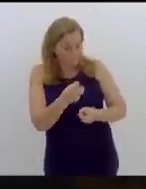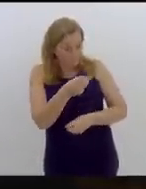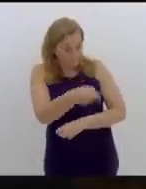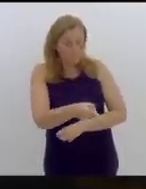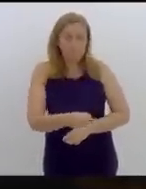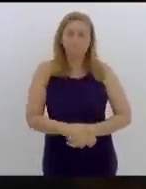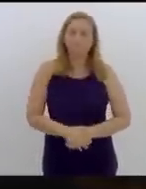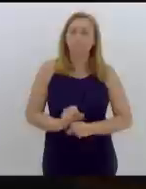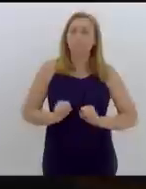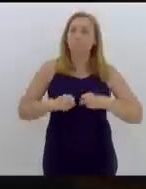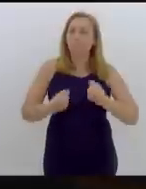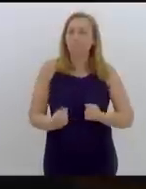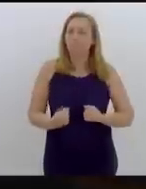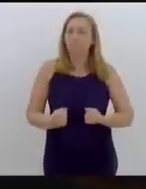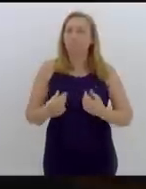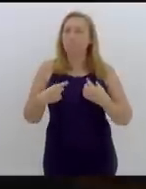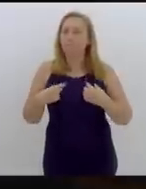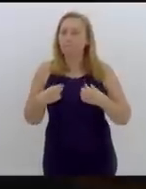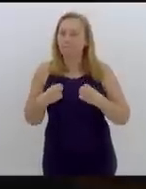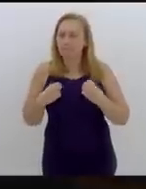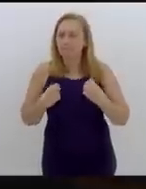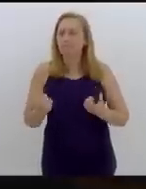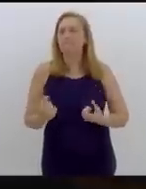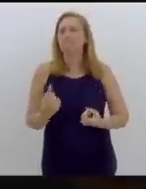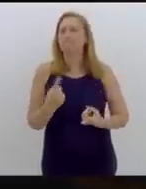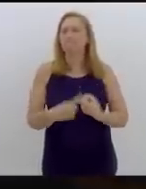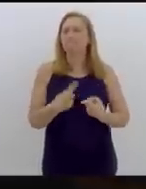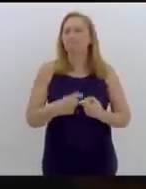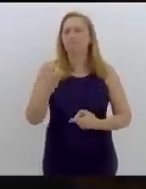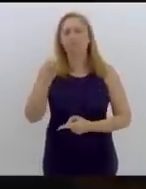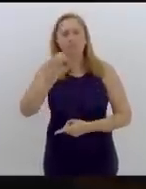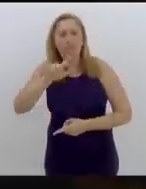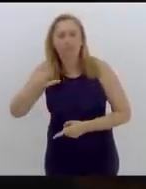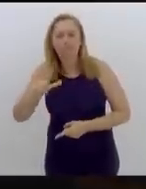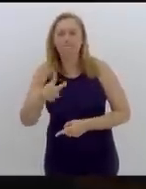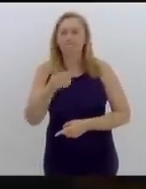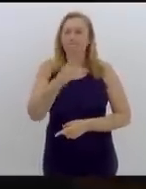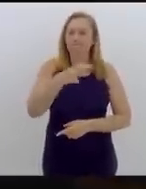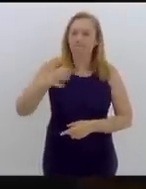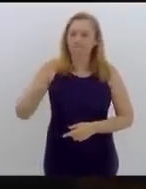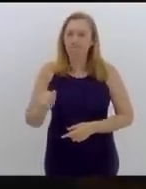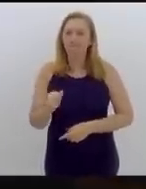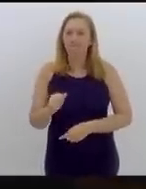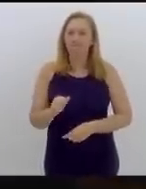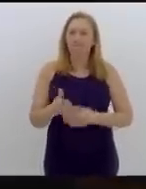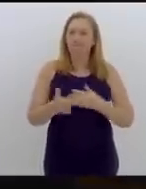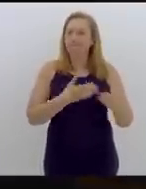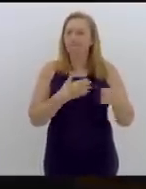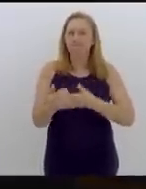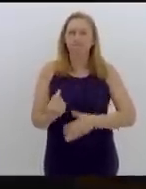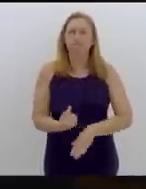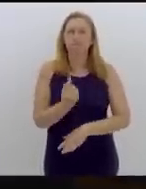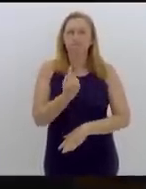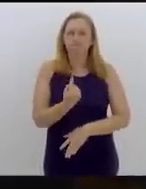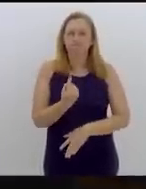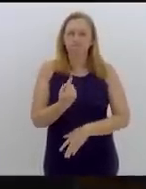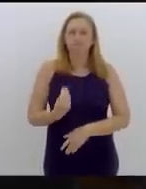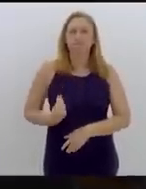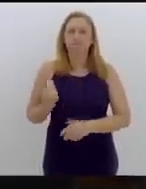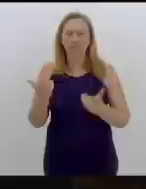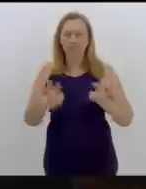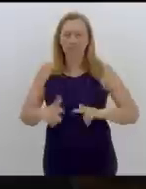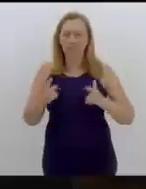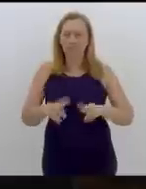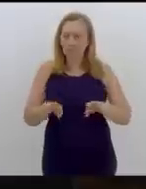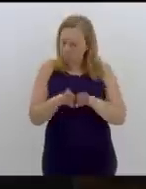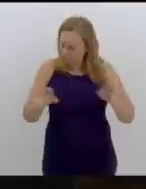é defender a farda porque oficiais praças qualquer um que está aqui presente inclusive